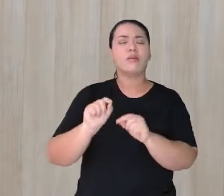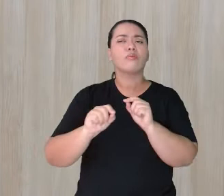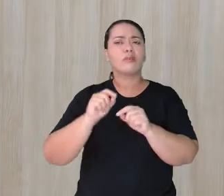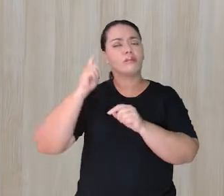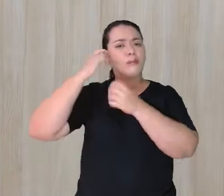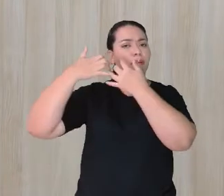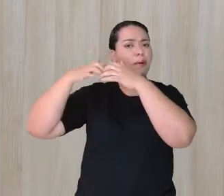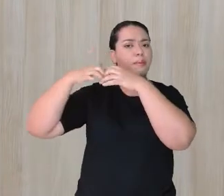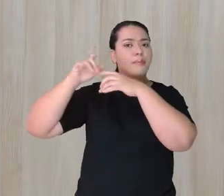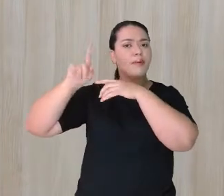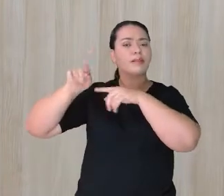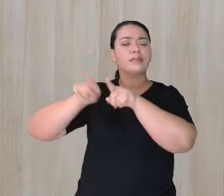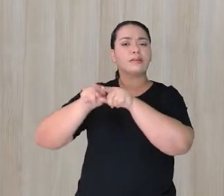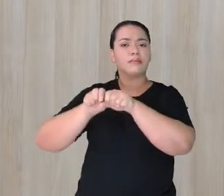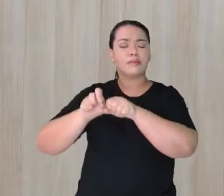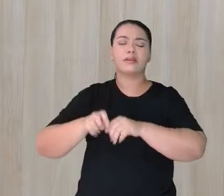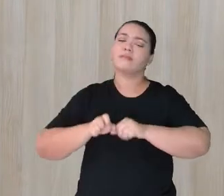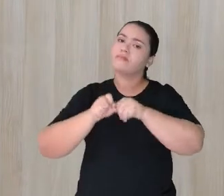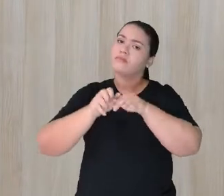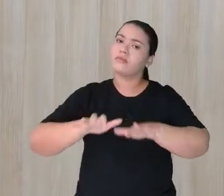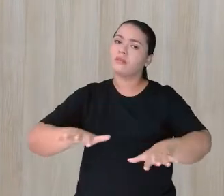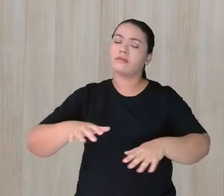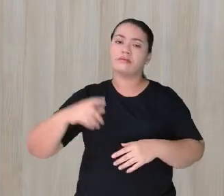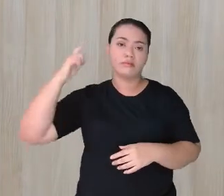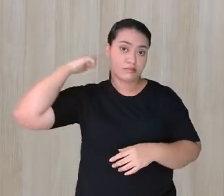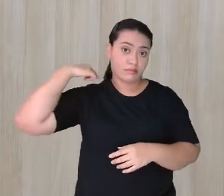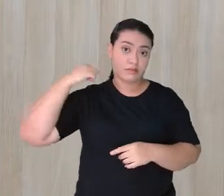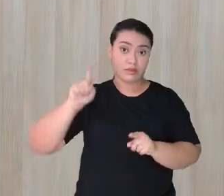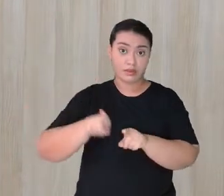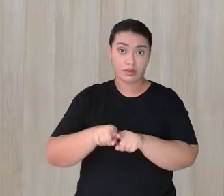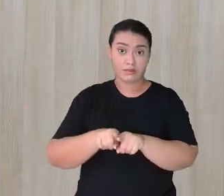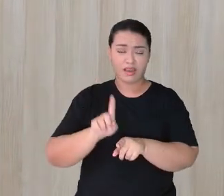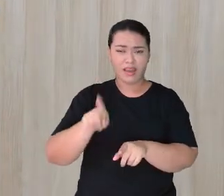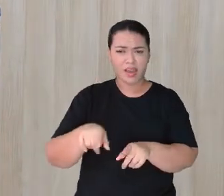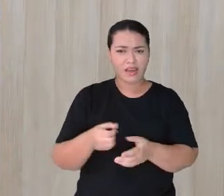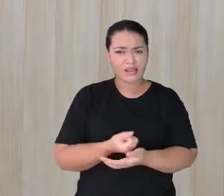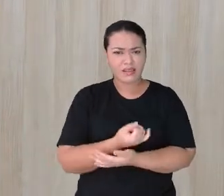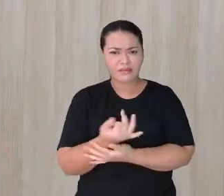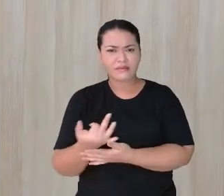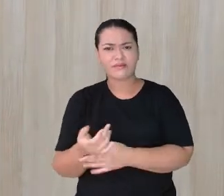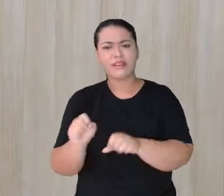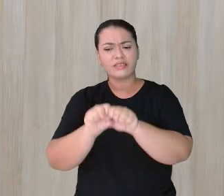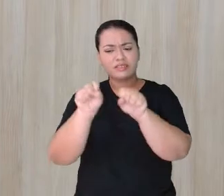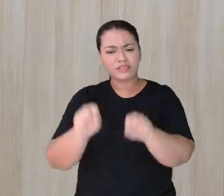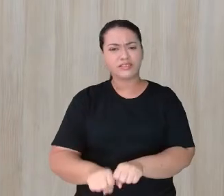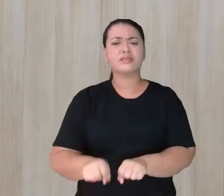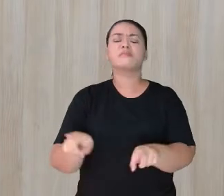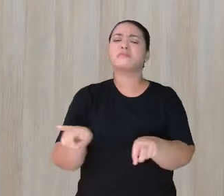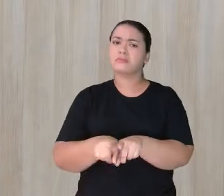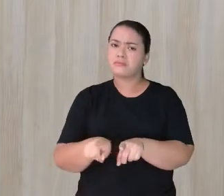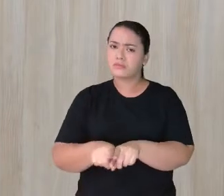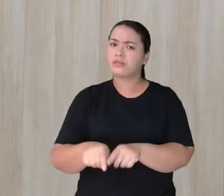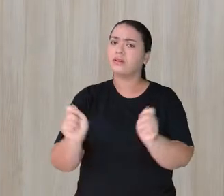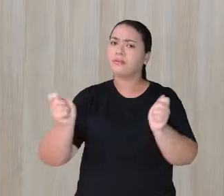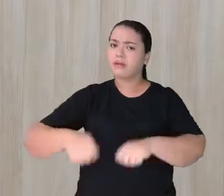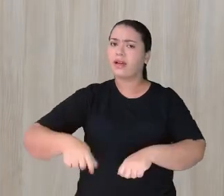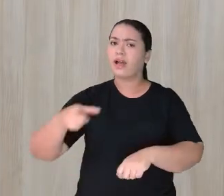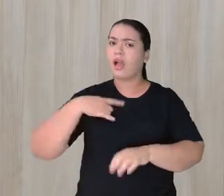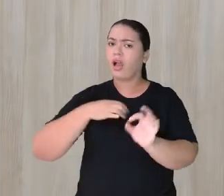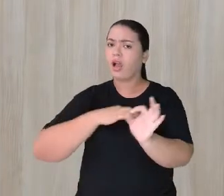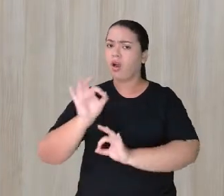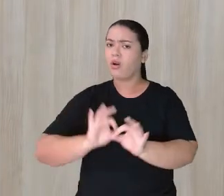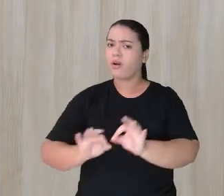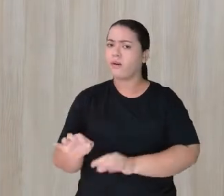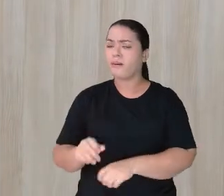analisar essa forma aí que ele está, vários sistemas, eles estão funcionando também organizados.